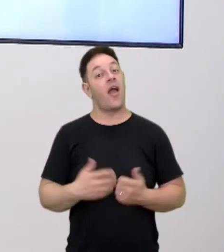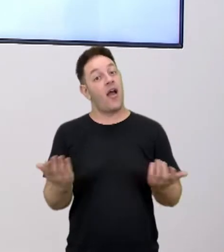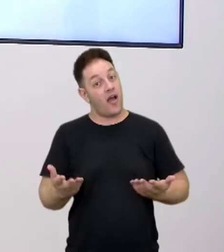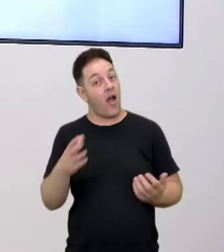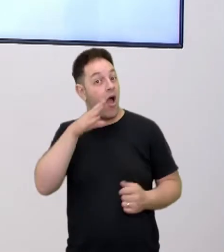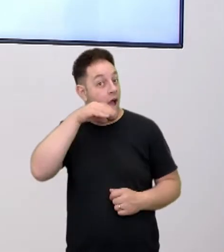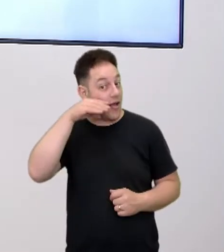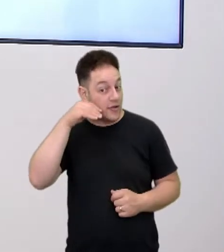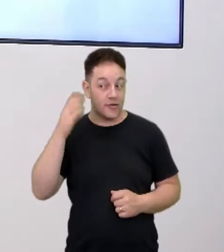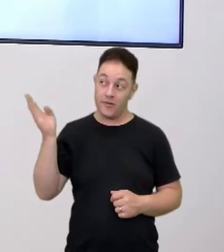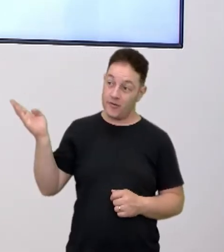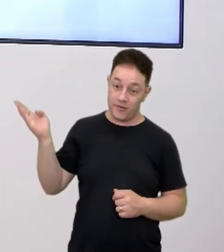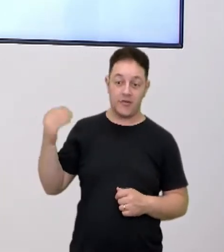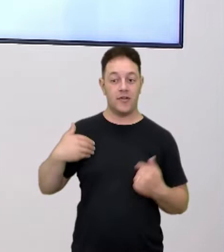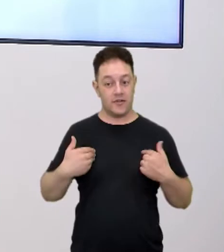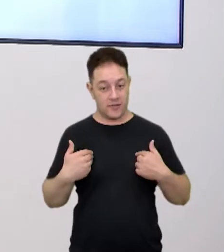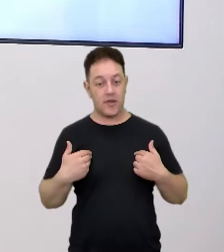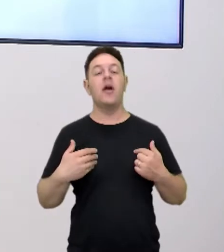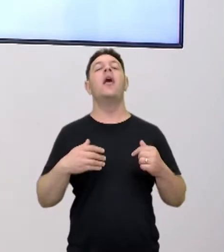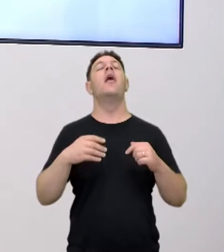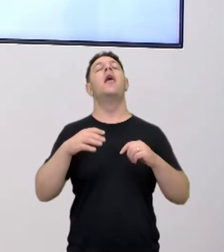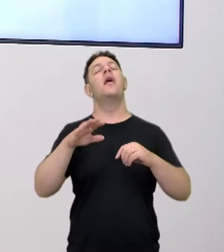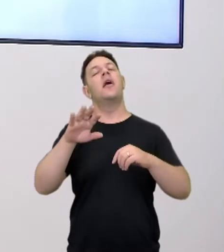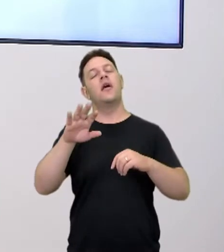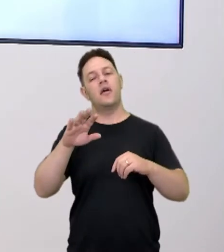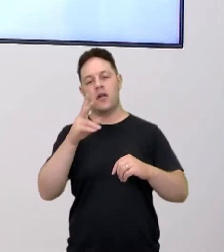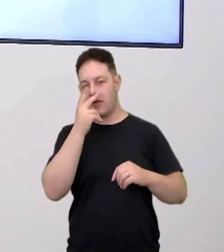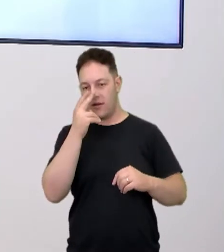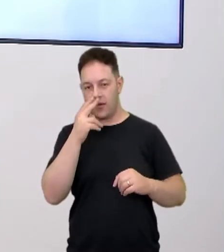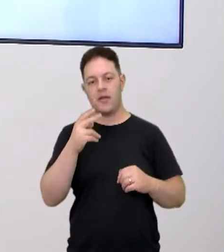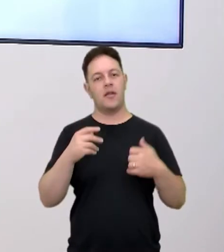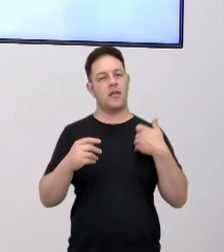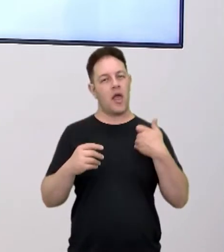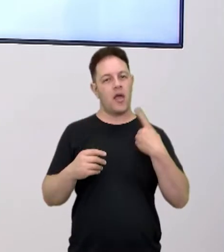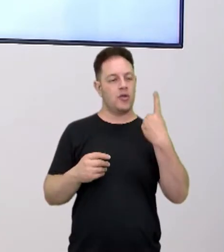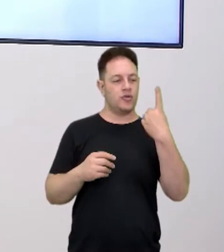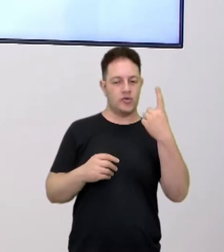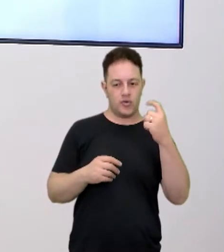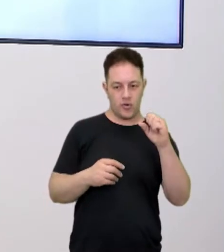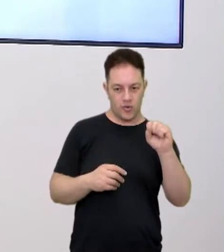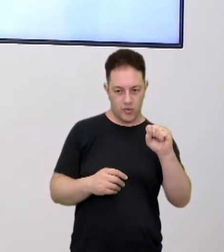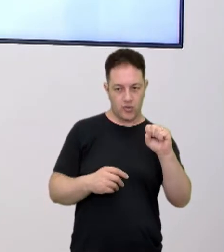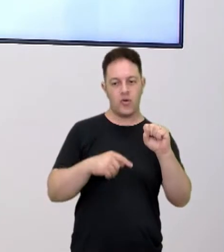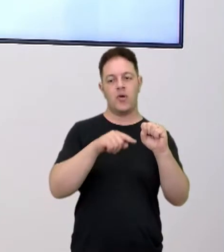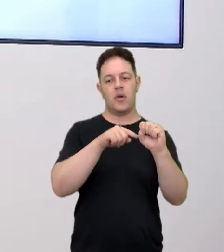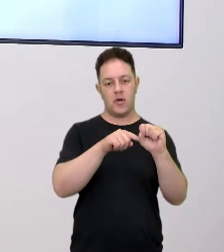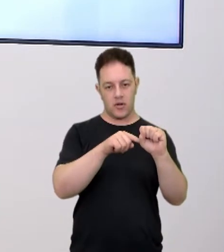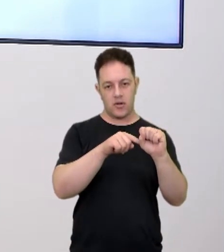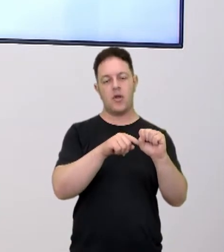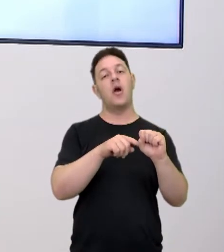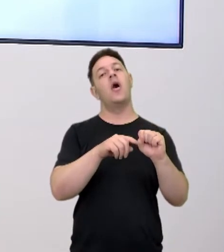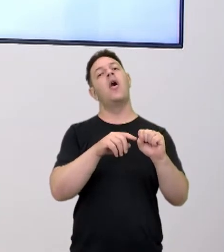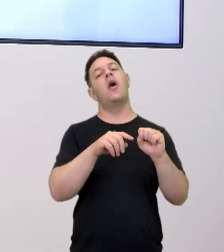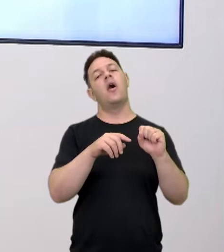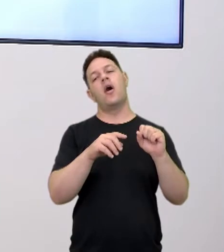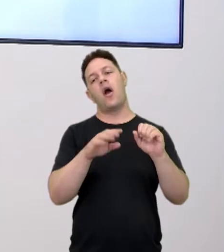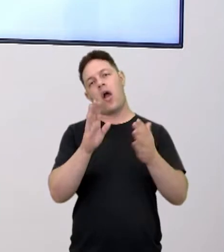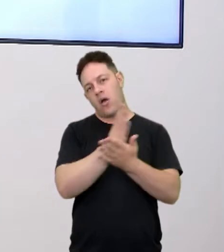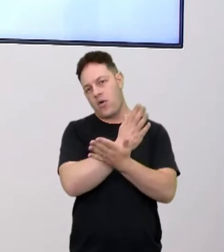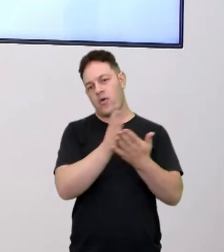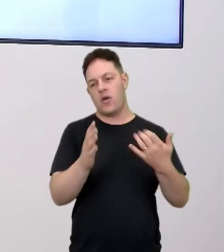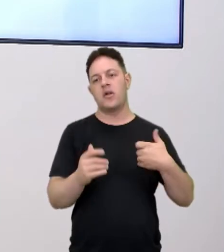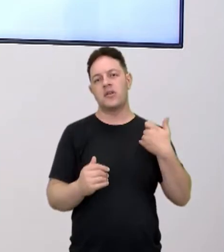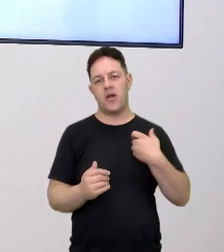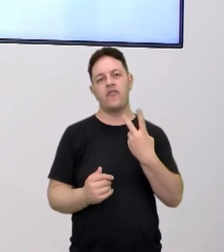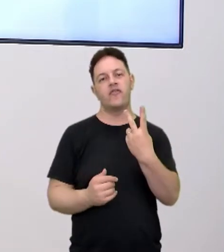adulta, ela se inicia ali, majoritariamente, dos 18 ali, né? Ou aos